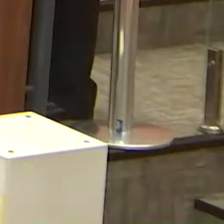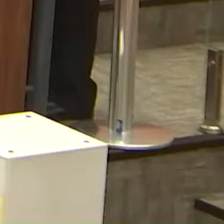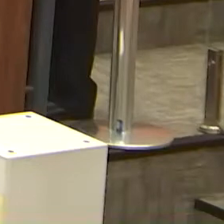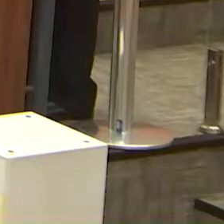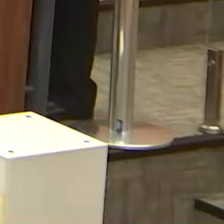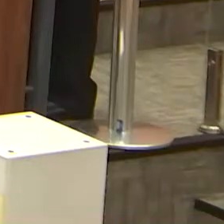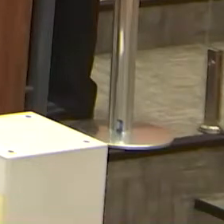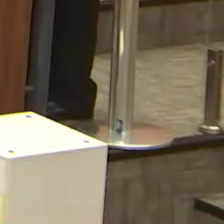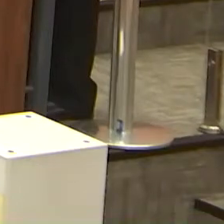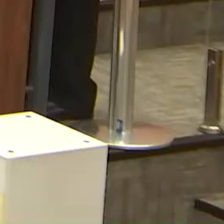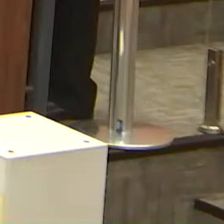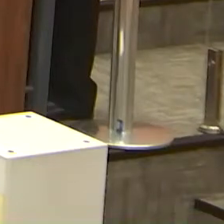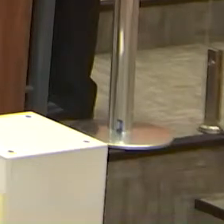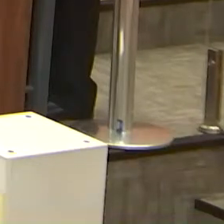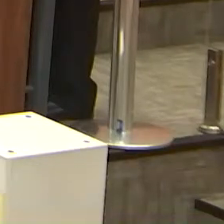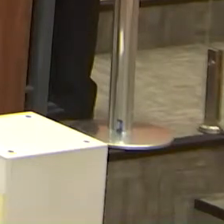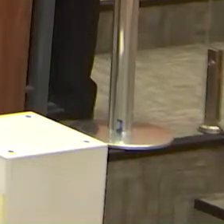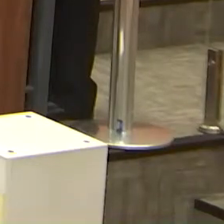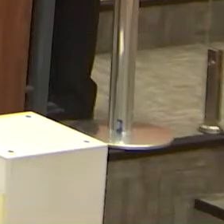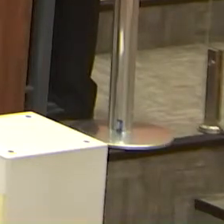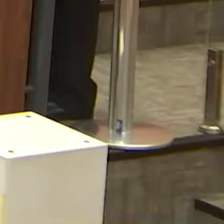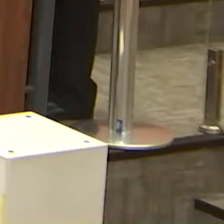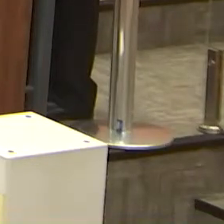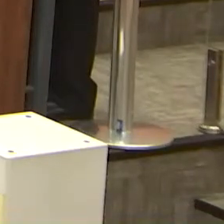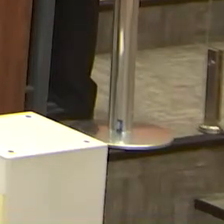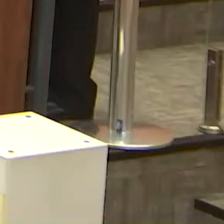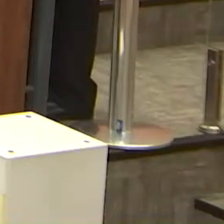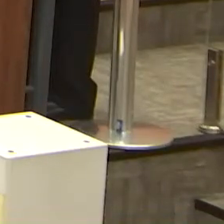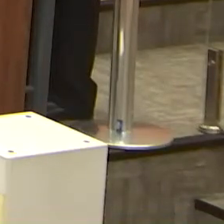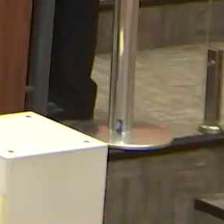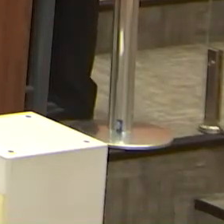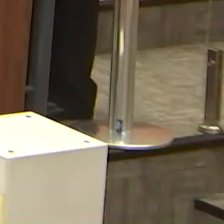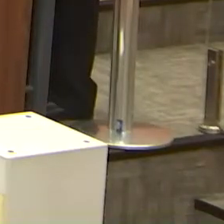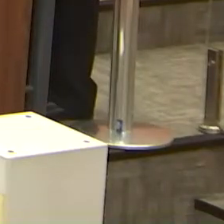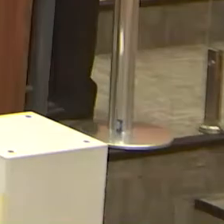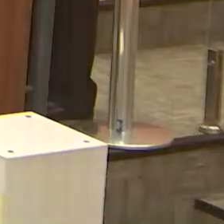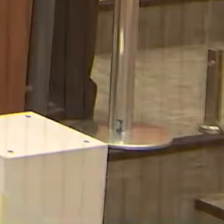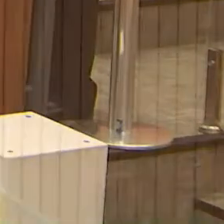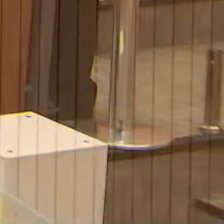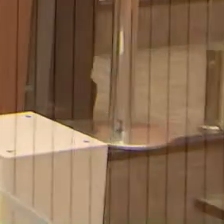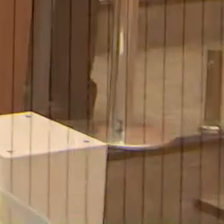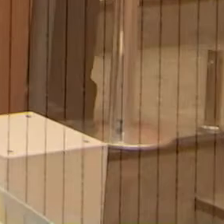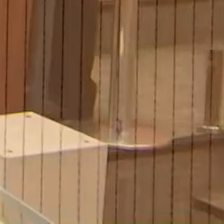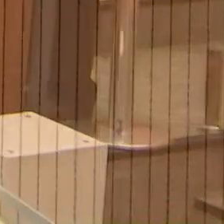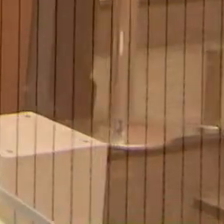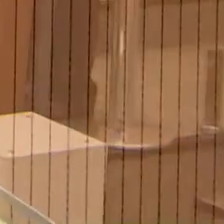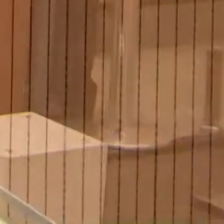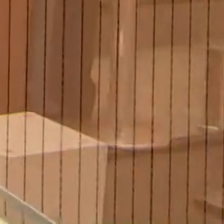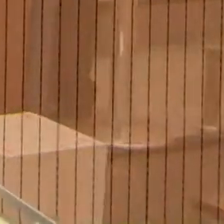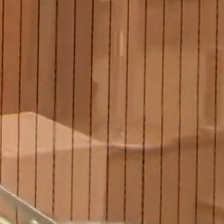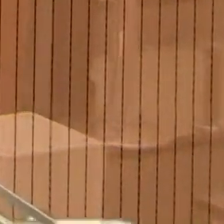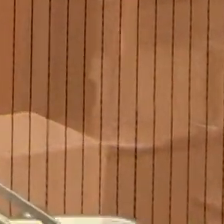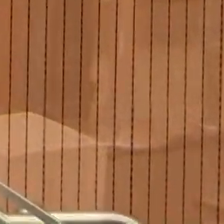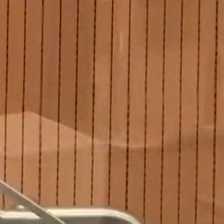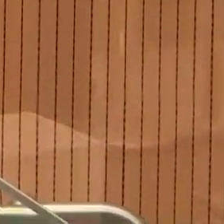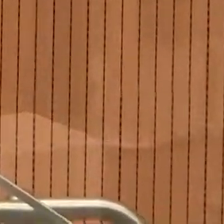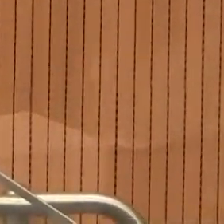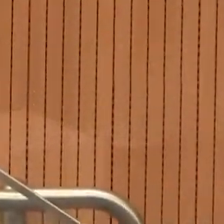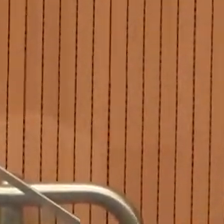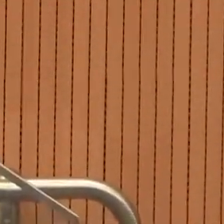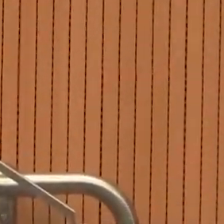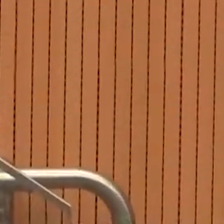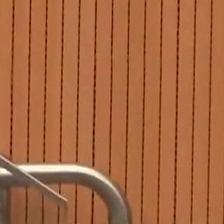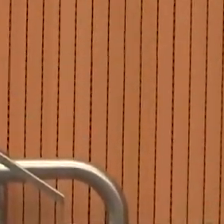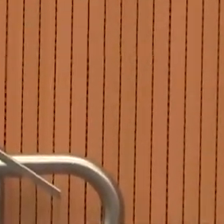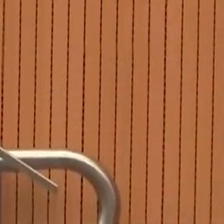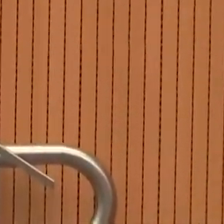Vejo estranhos, meu berço amado, tendo a teu lado